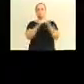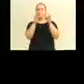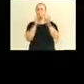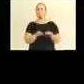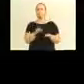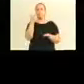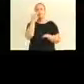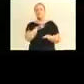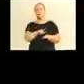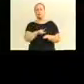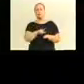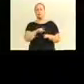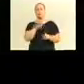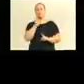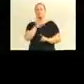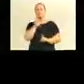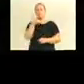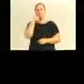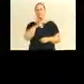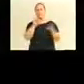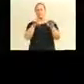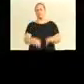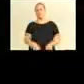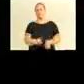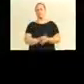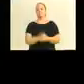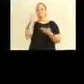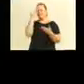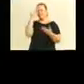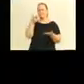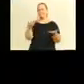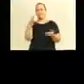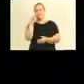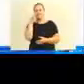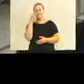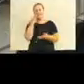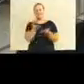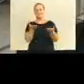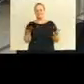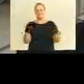as demandas da nossa população. Obrigado pela atenção, senhor presidente, senhores vereadores, era isso nessa tarde.